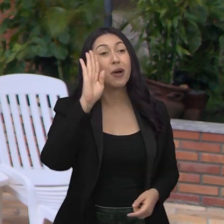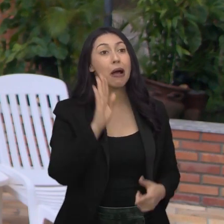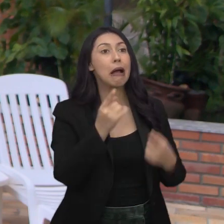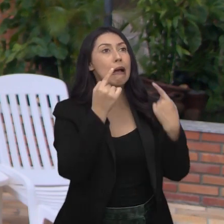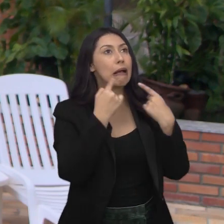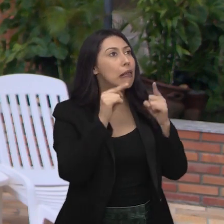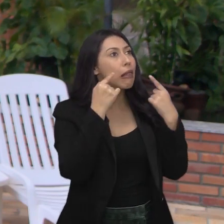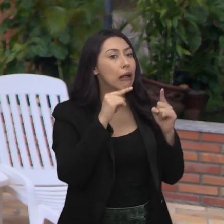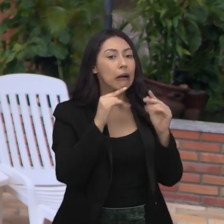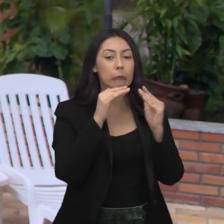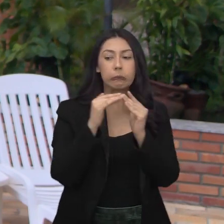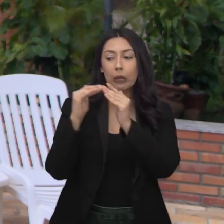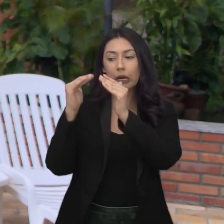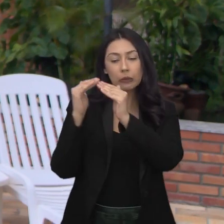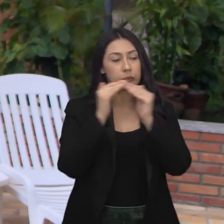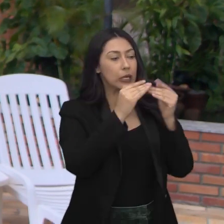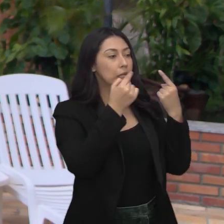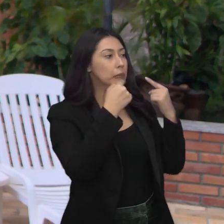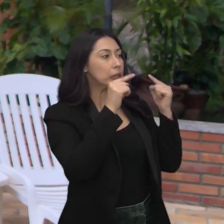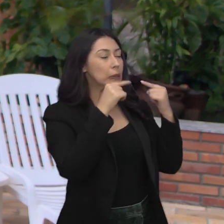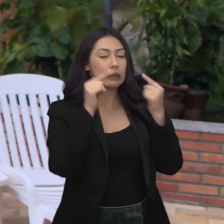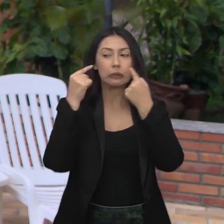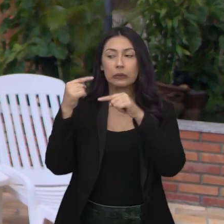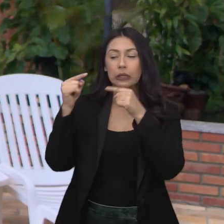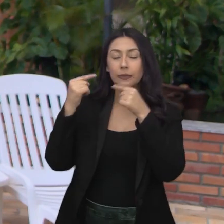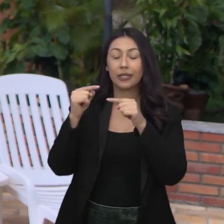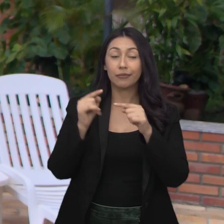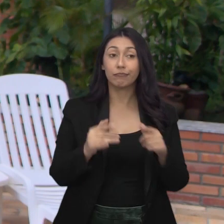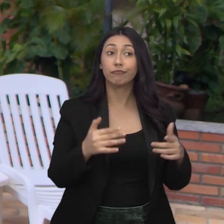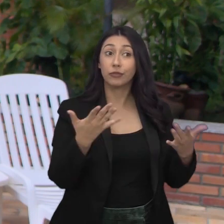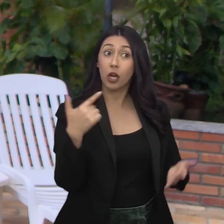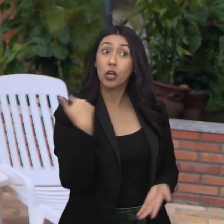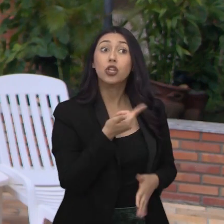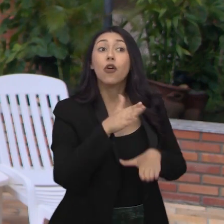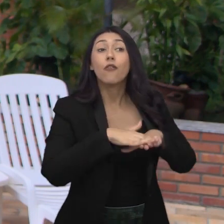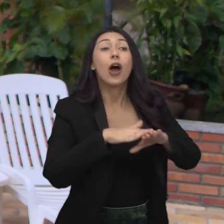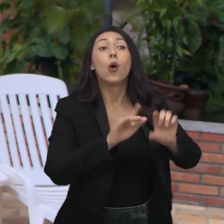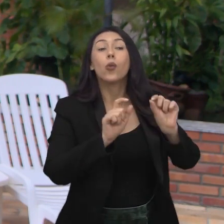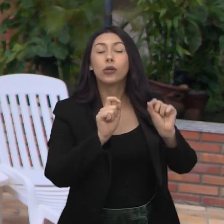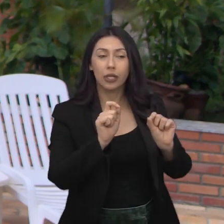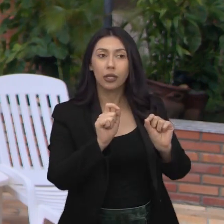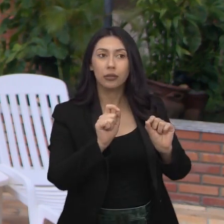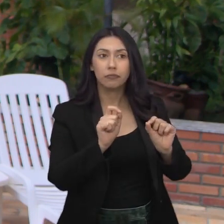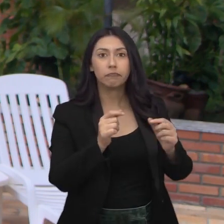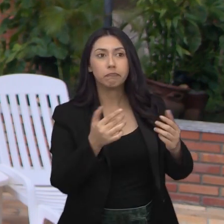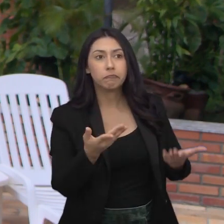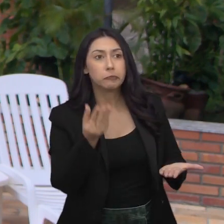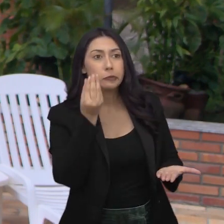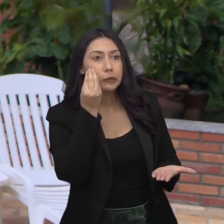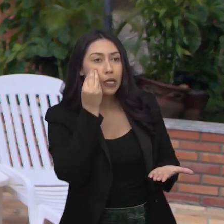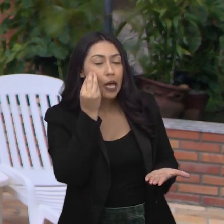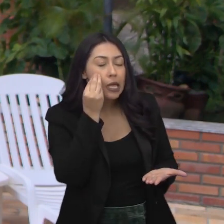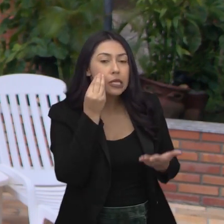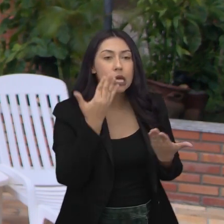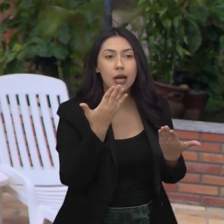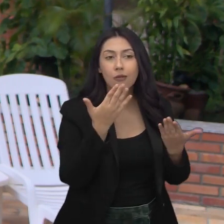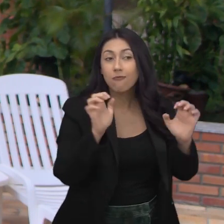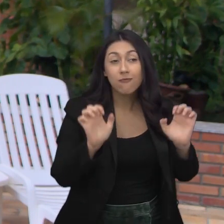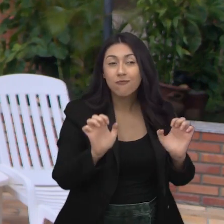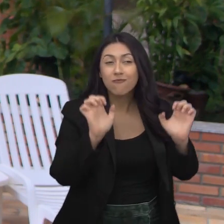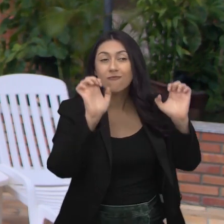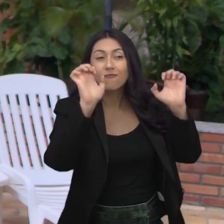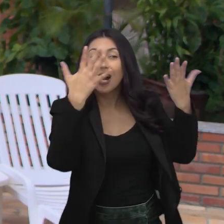sempre reclamação de um vizinho contra o outro, entendeu? Então, o que a gente faz? Procura fazer